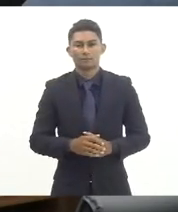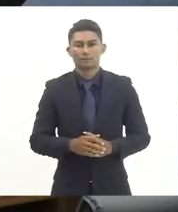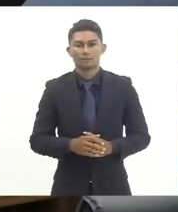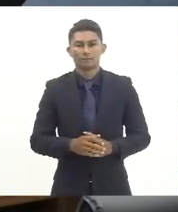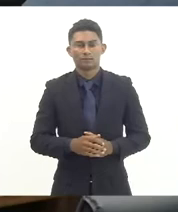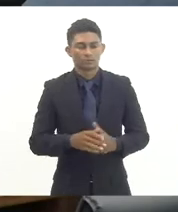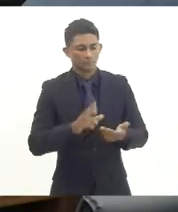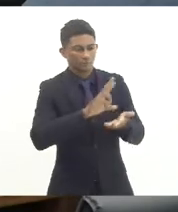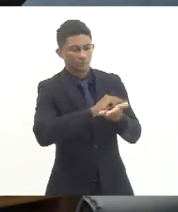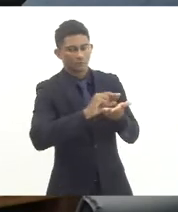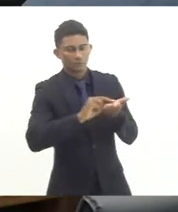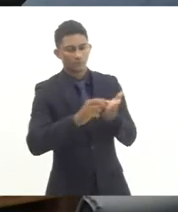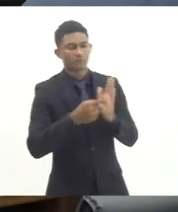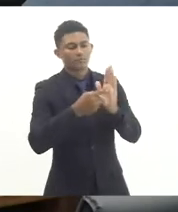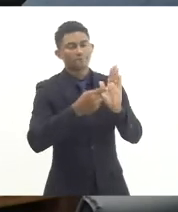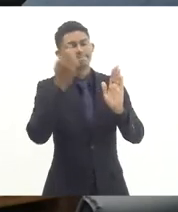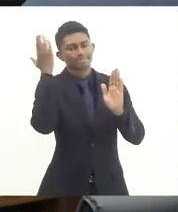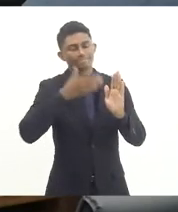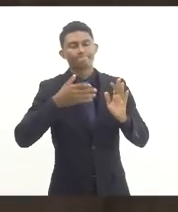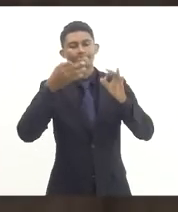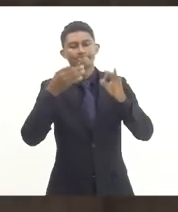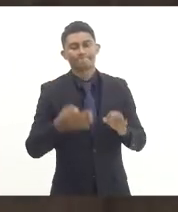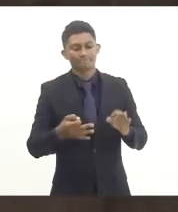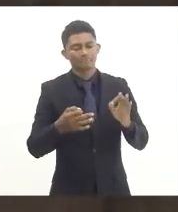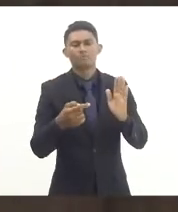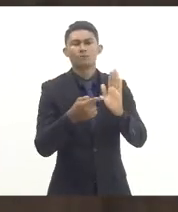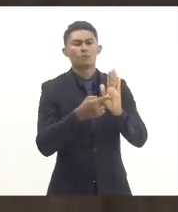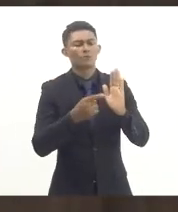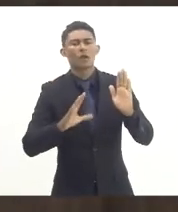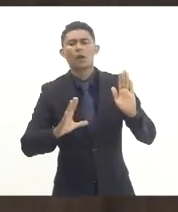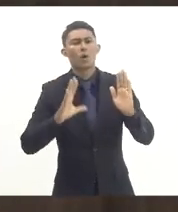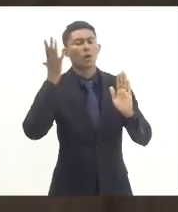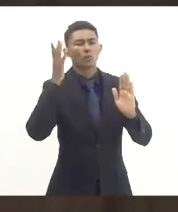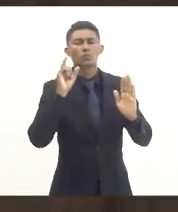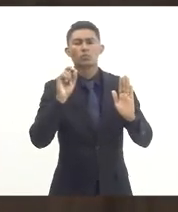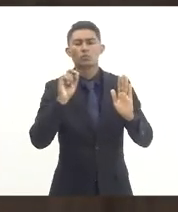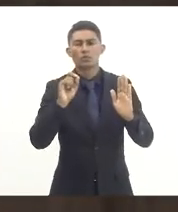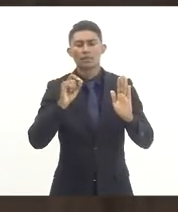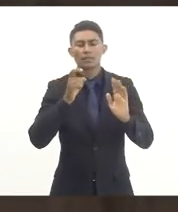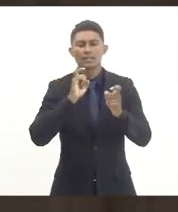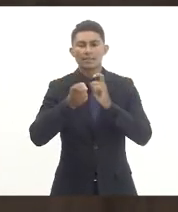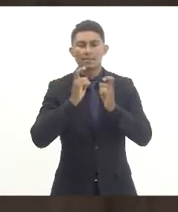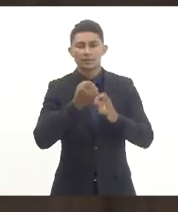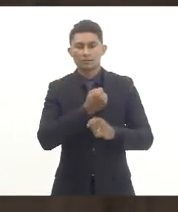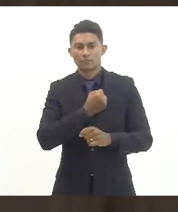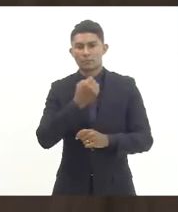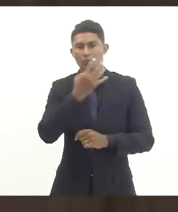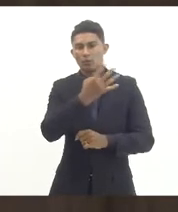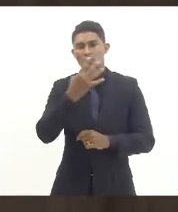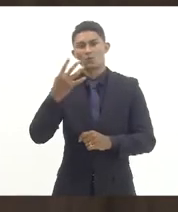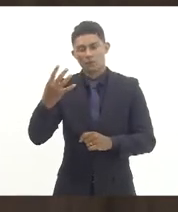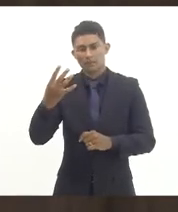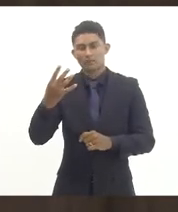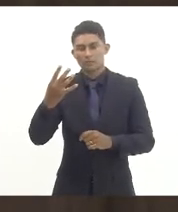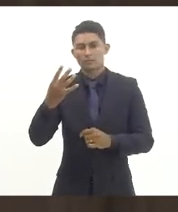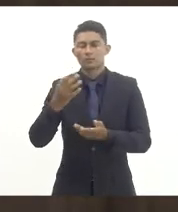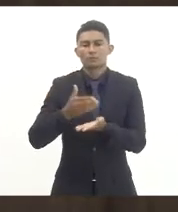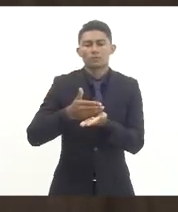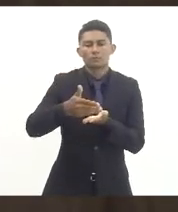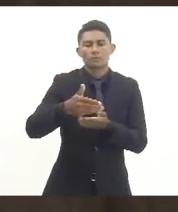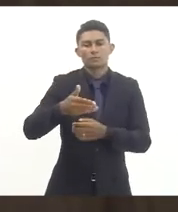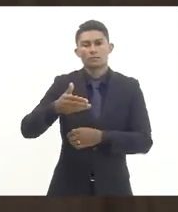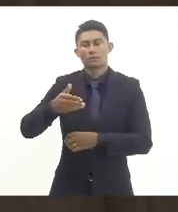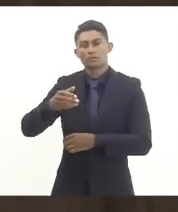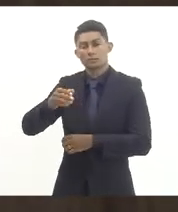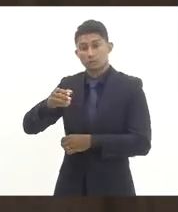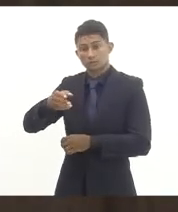A ata reflete com exatidão o ocorrido na 44ª sessão ordinária, que, iniciada às 14